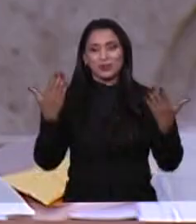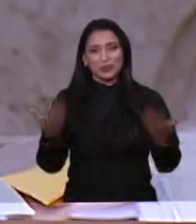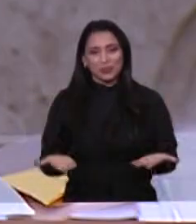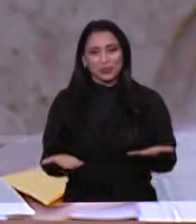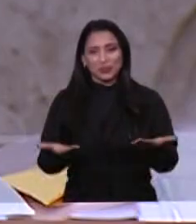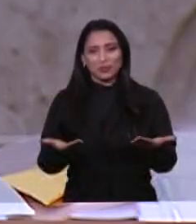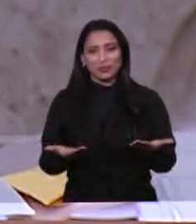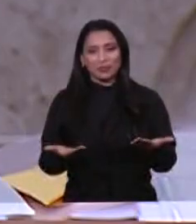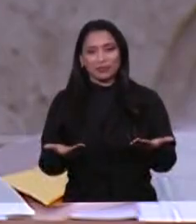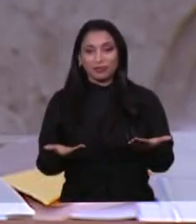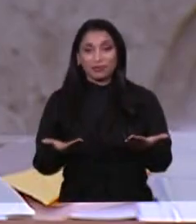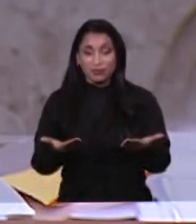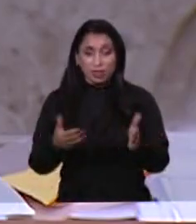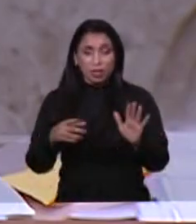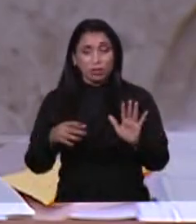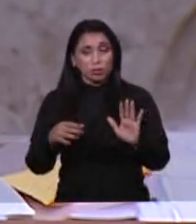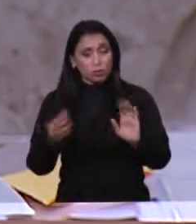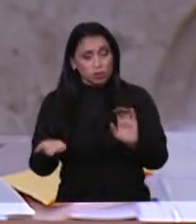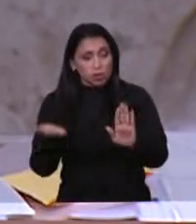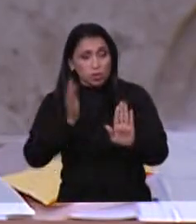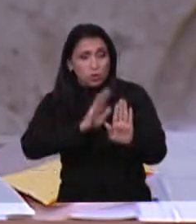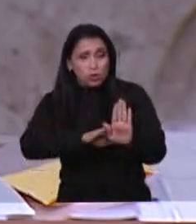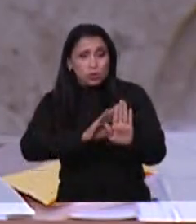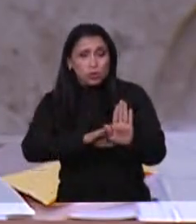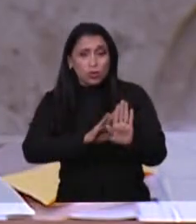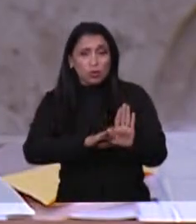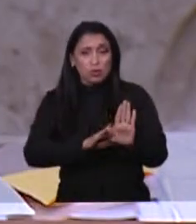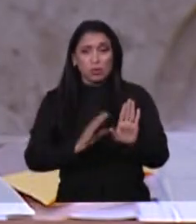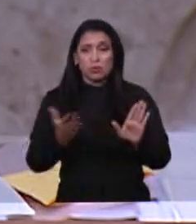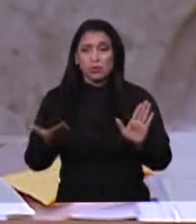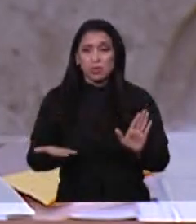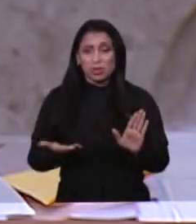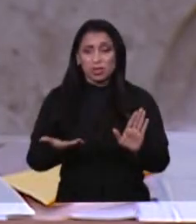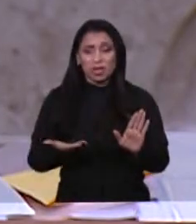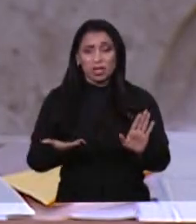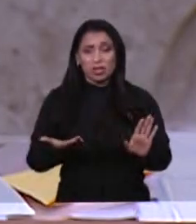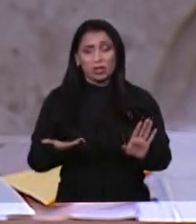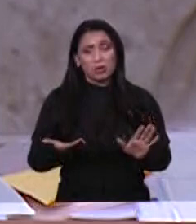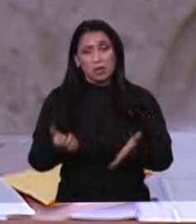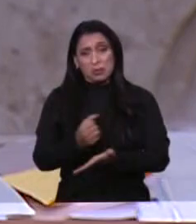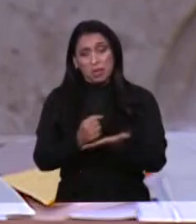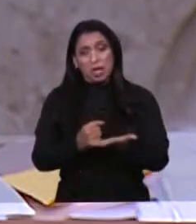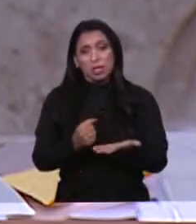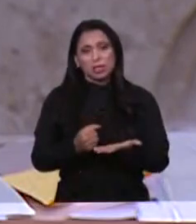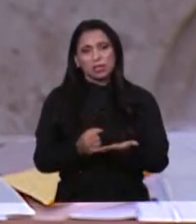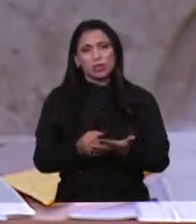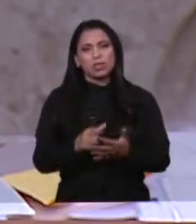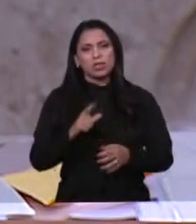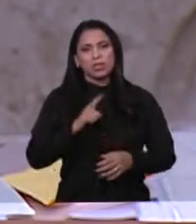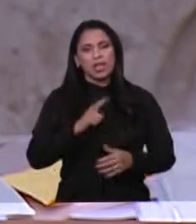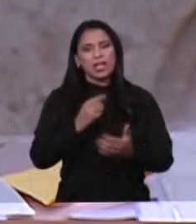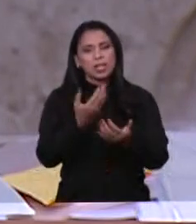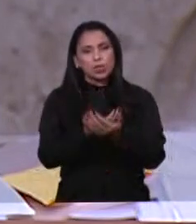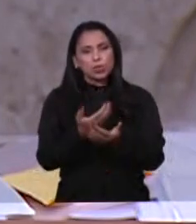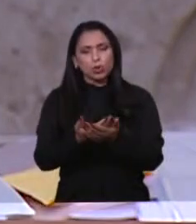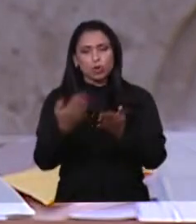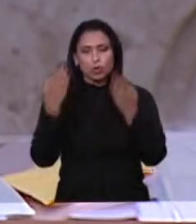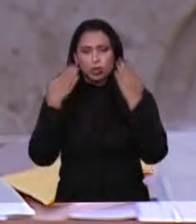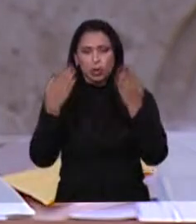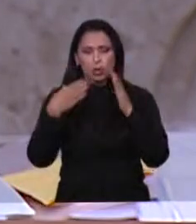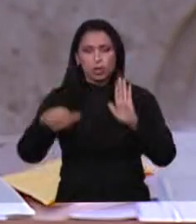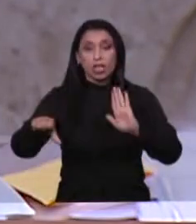de subterrâneo e primário. De fato, prossigo eu, estudos de psicologia criminal